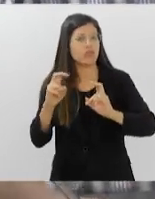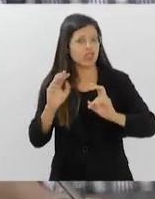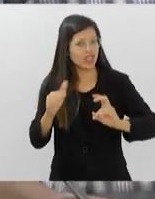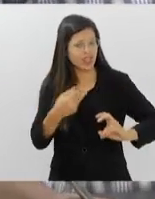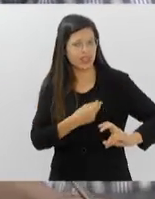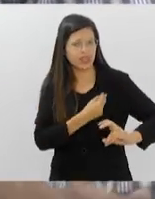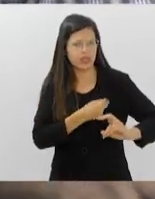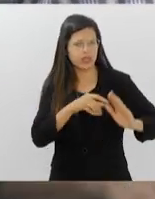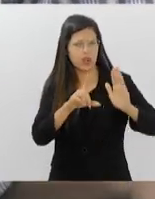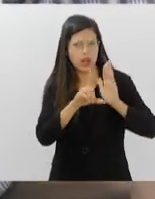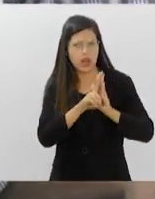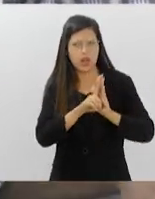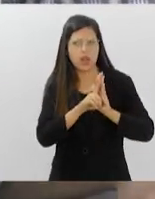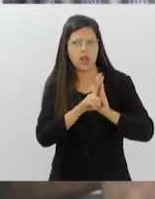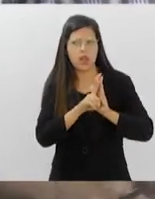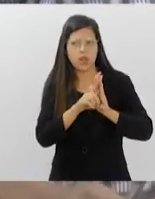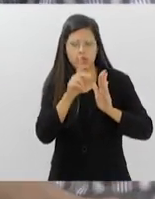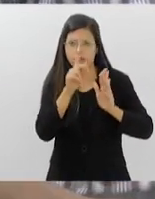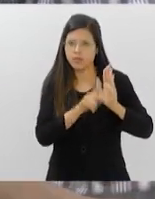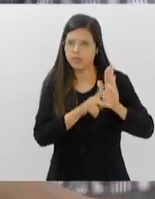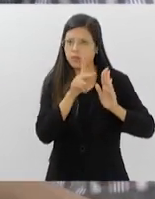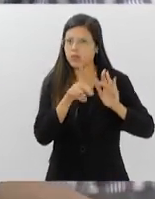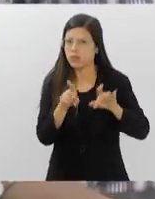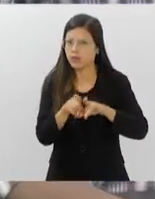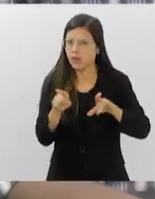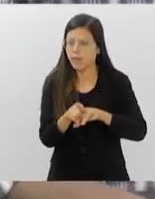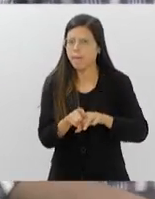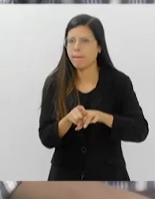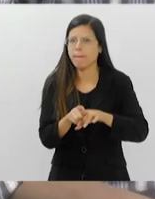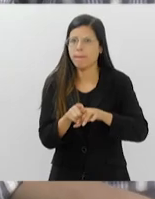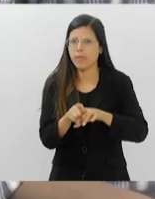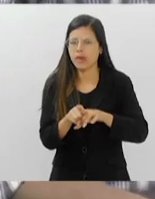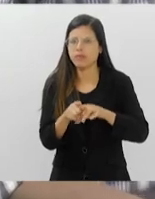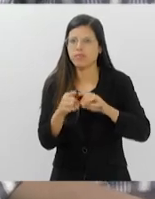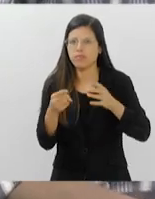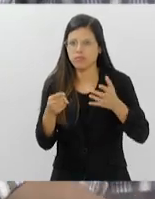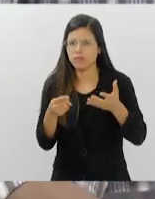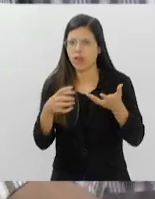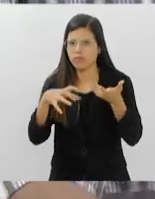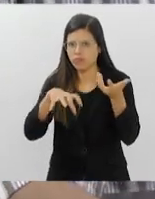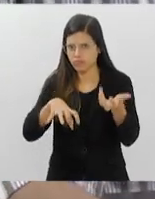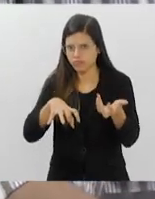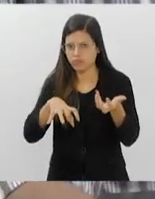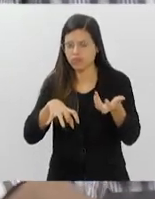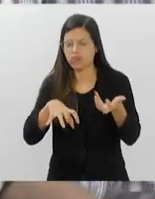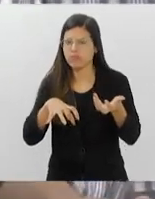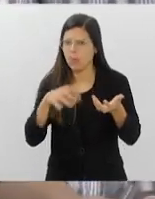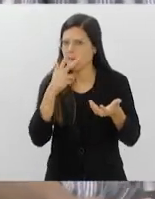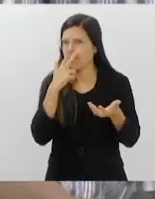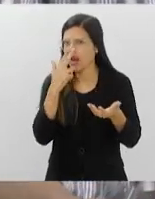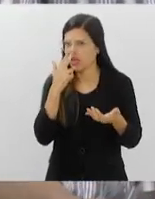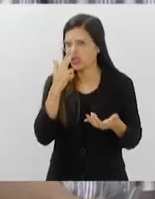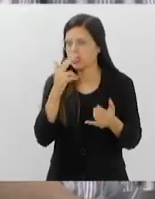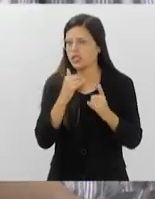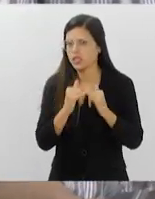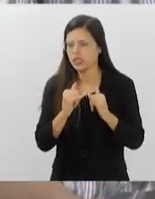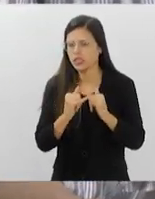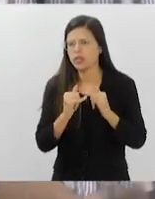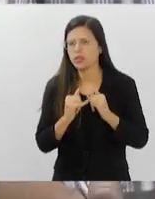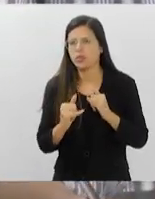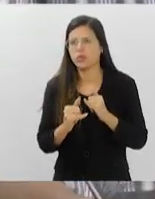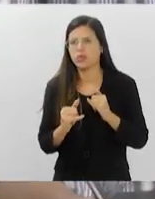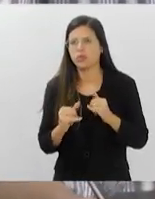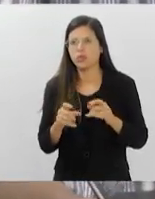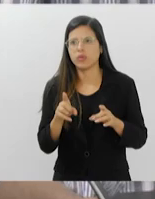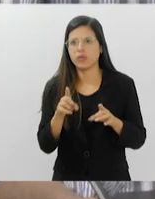está tramitando no Congresso Nacional, um bem parecido. É, vários desses já existem leis, por exemplo,